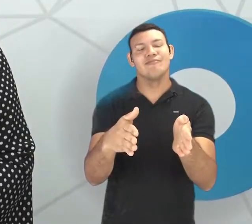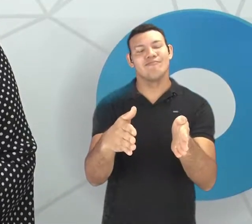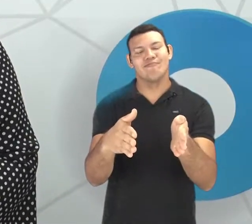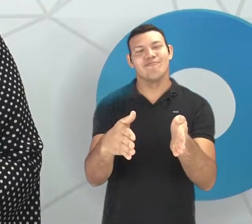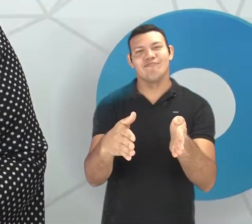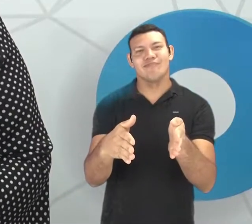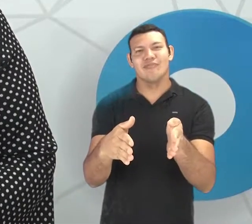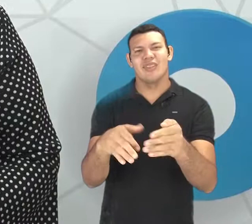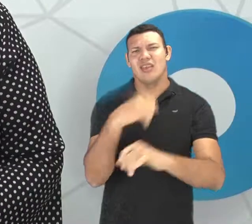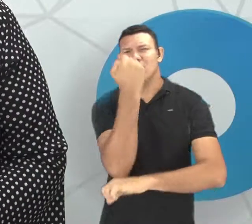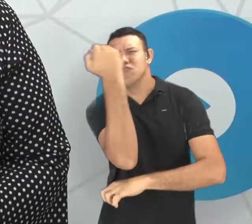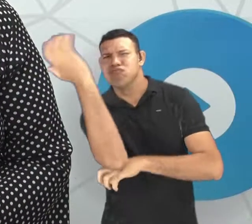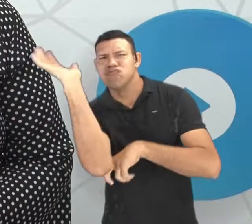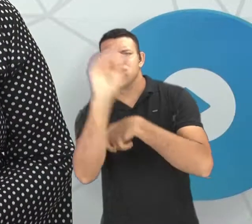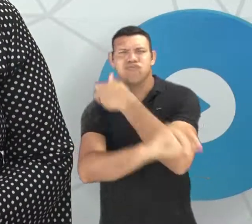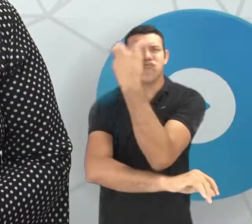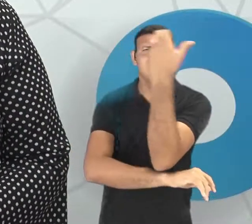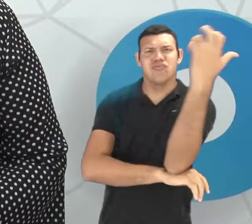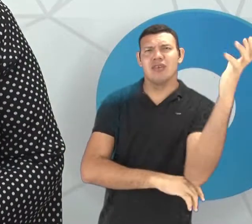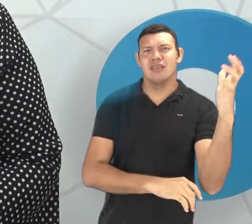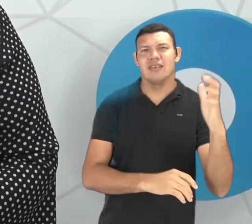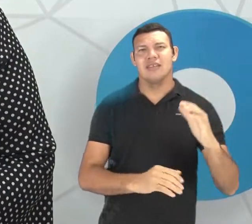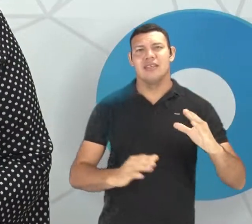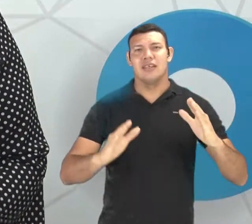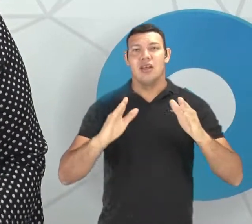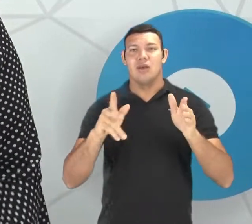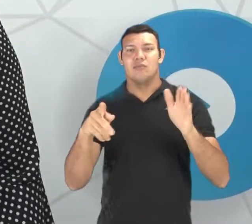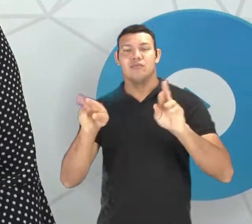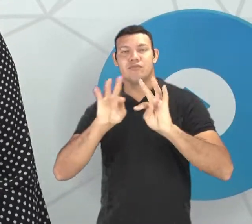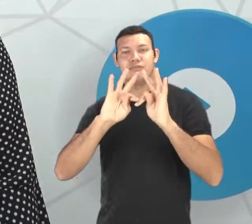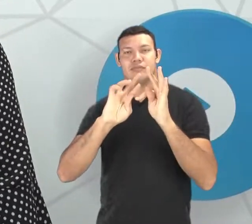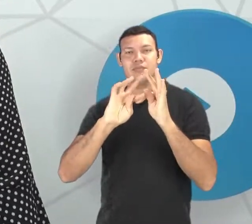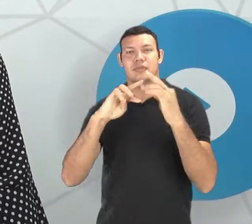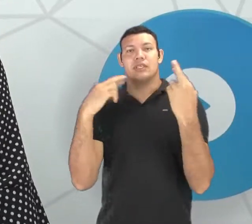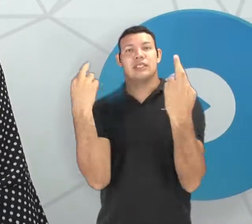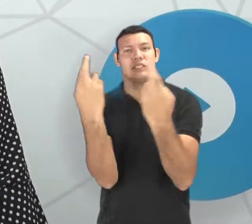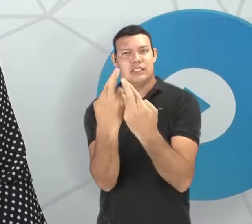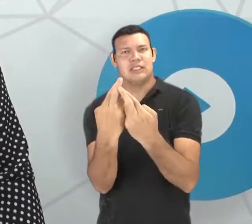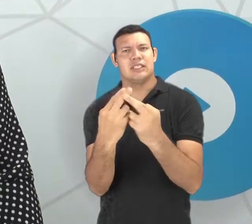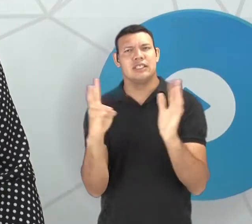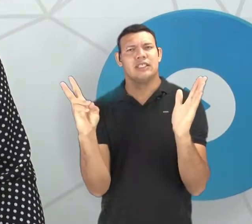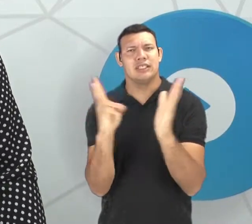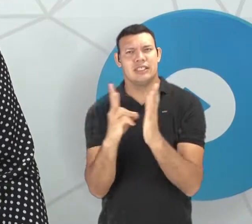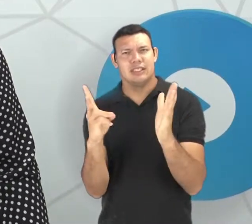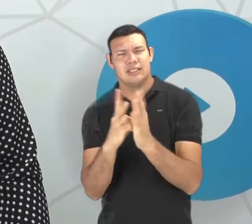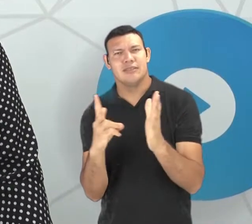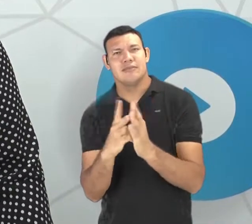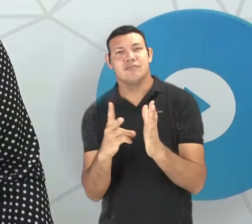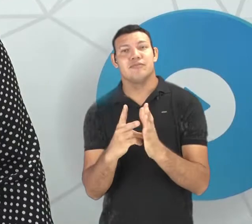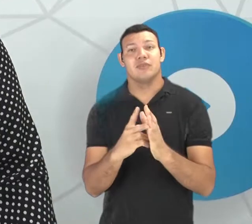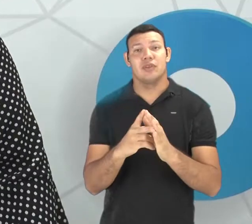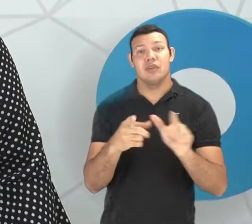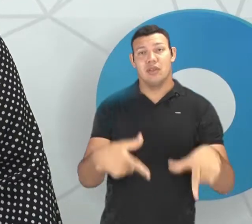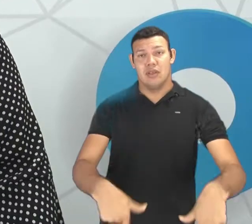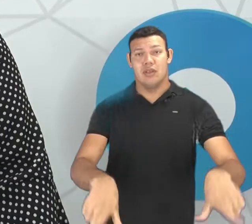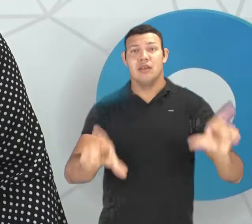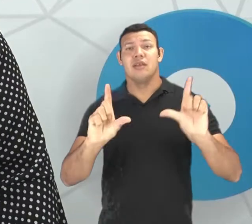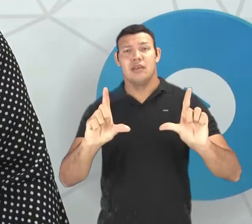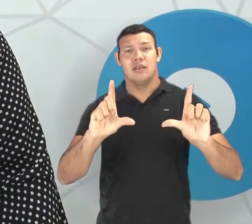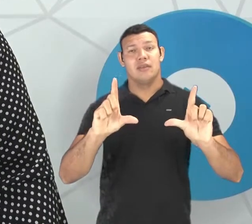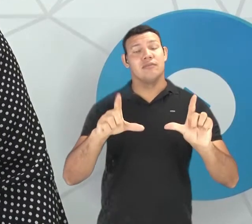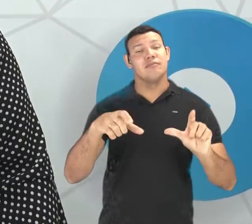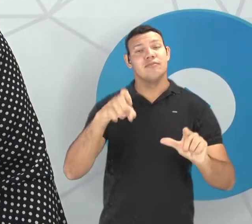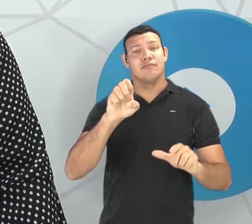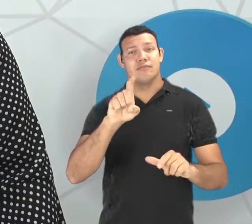margens dos rios, nos seringais, nas aldeias indígenas, onde a plataforma Eduque será